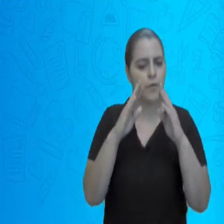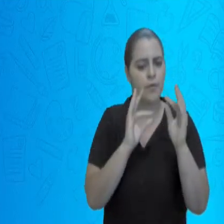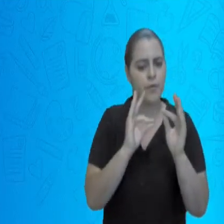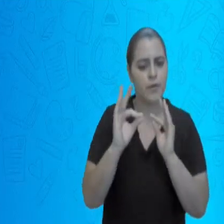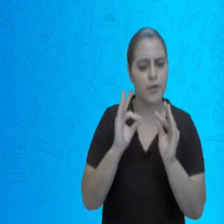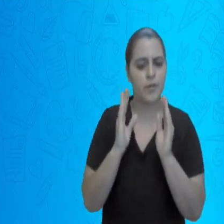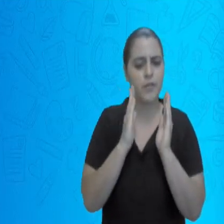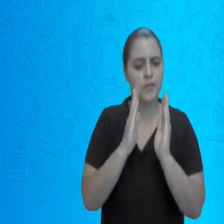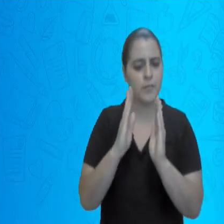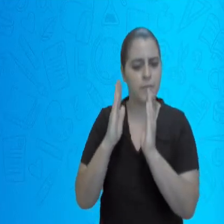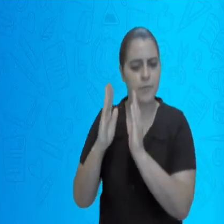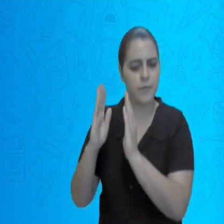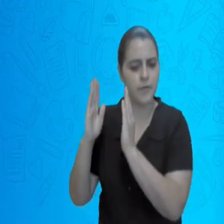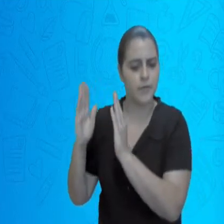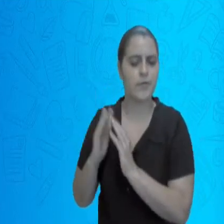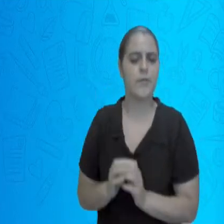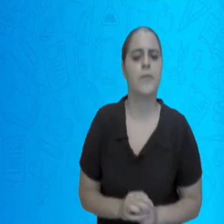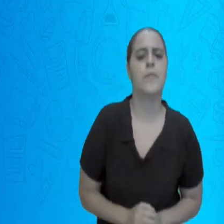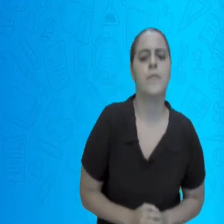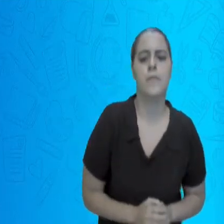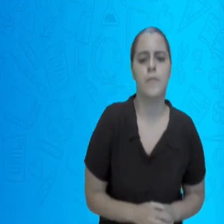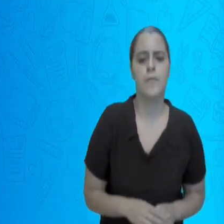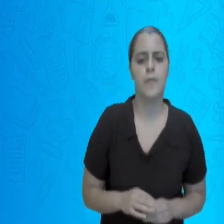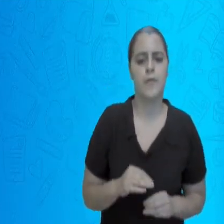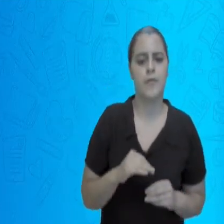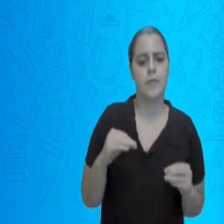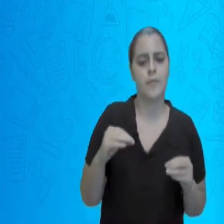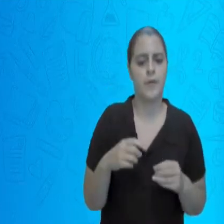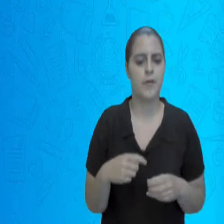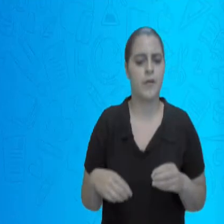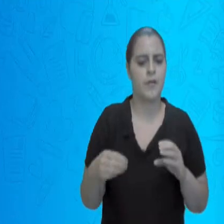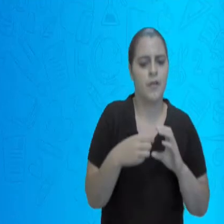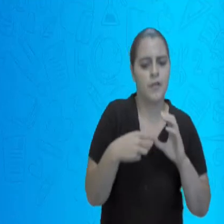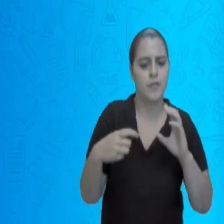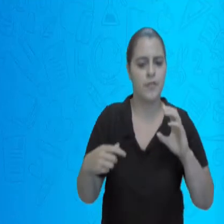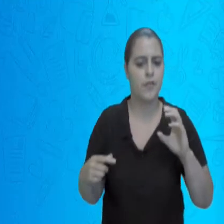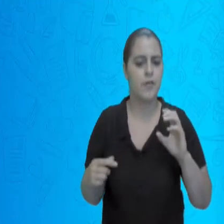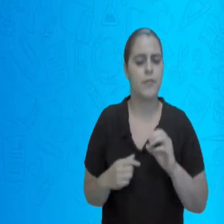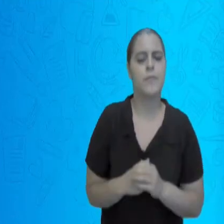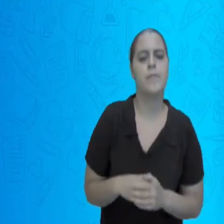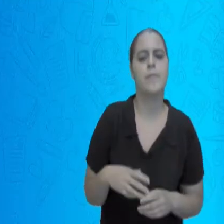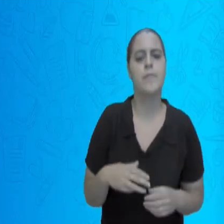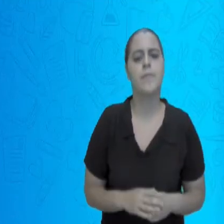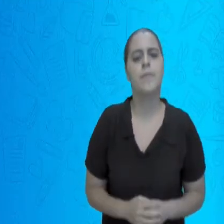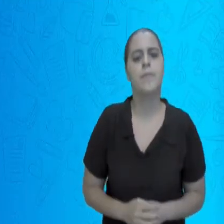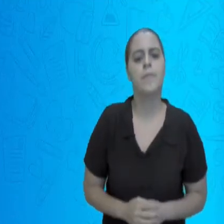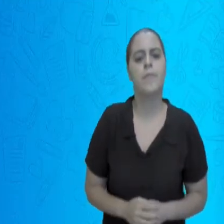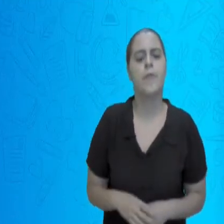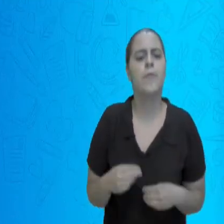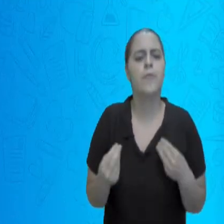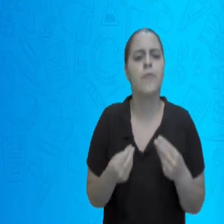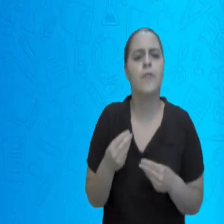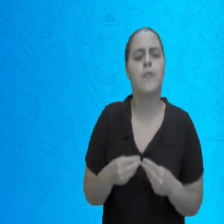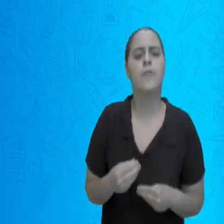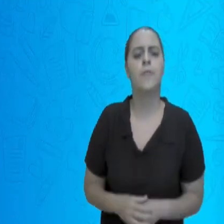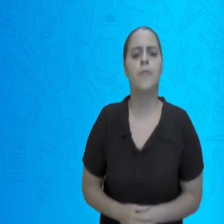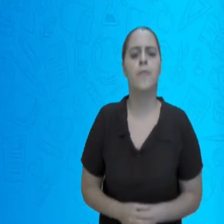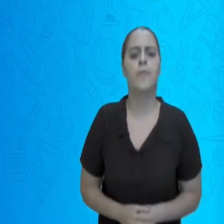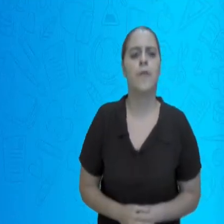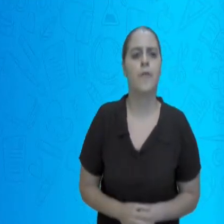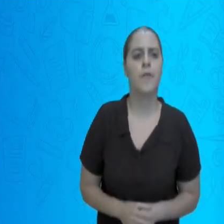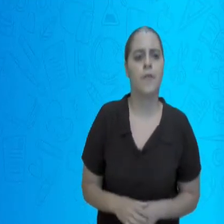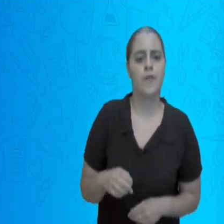estruturada, separando o núcleo da célula do restante, tá bom? Então, o que a gente vai ter lá?